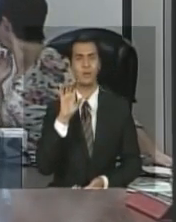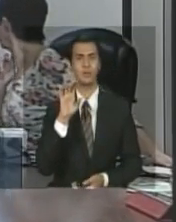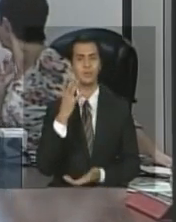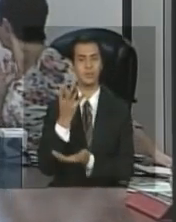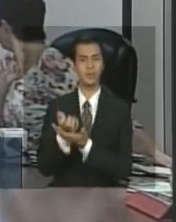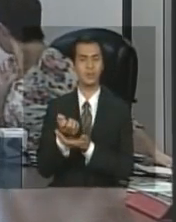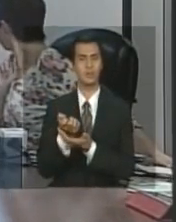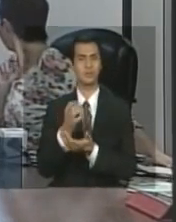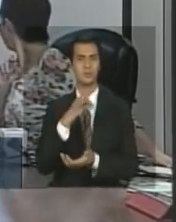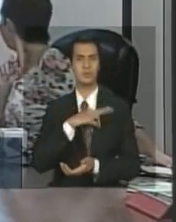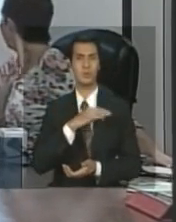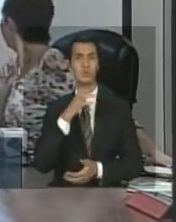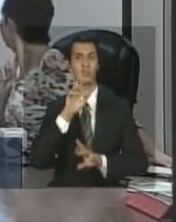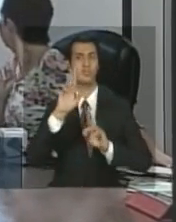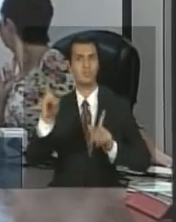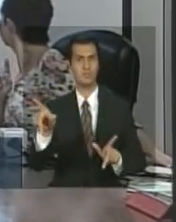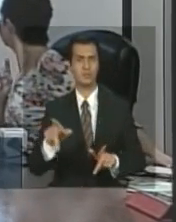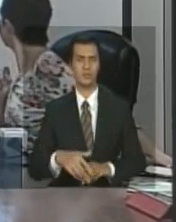de salário mínimo.